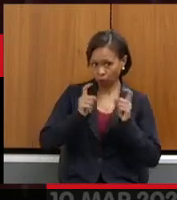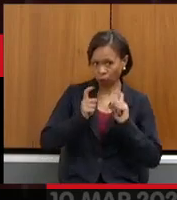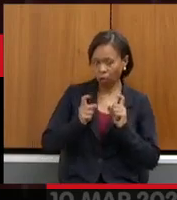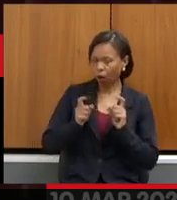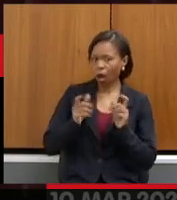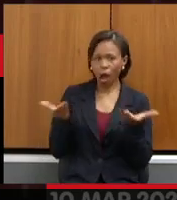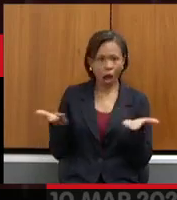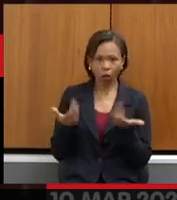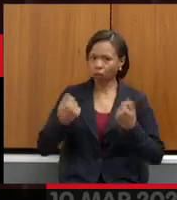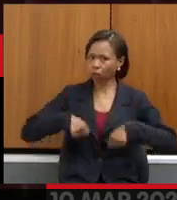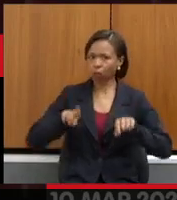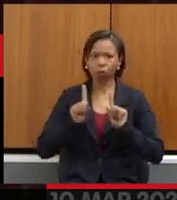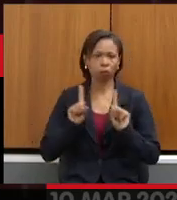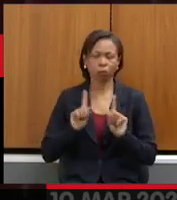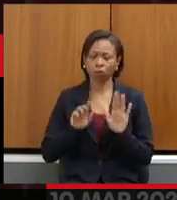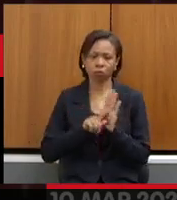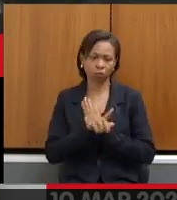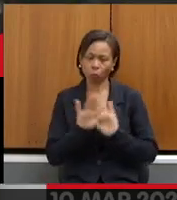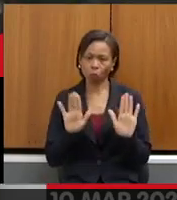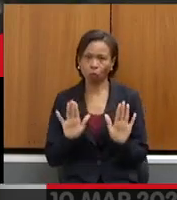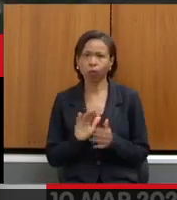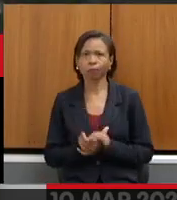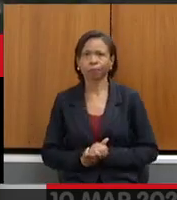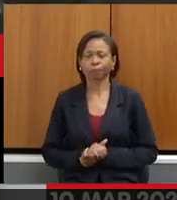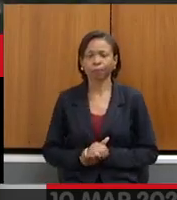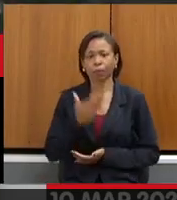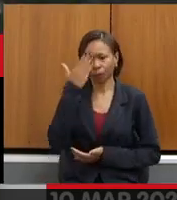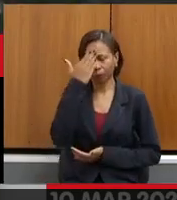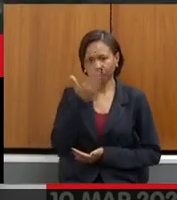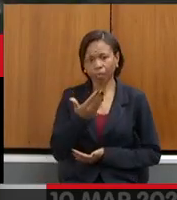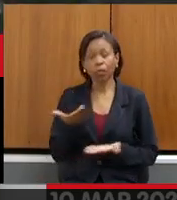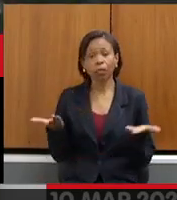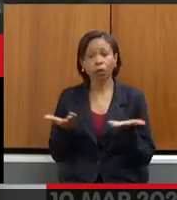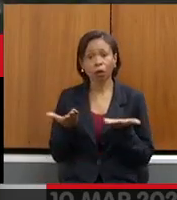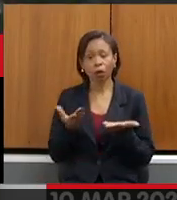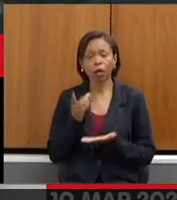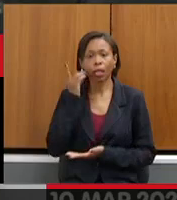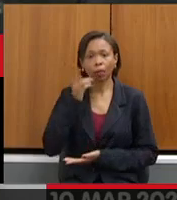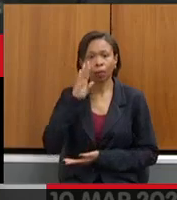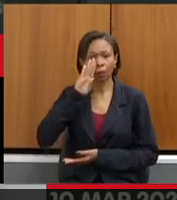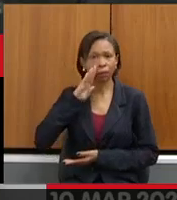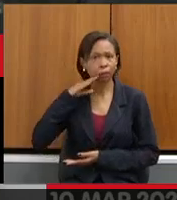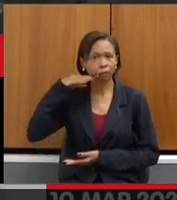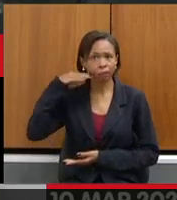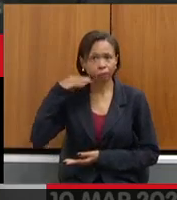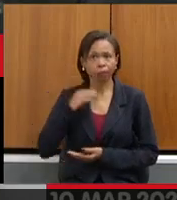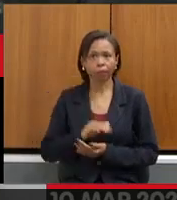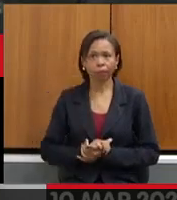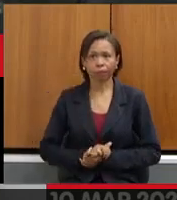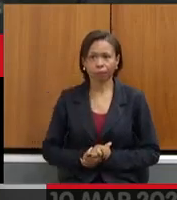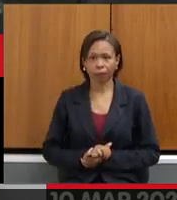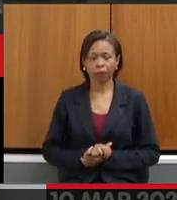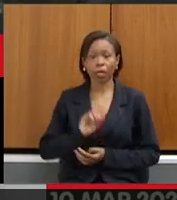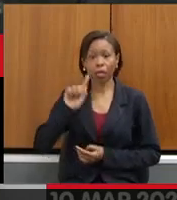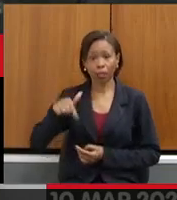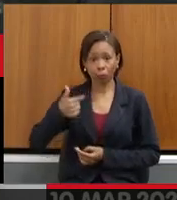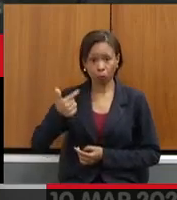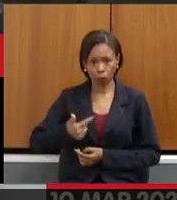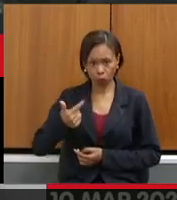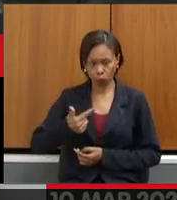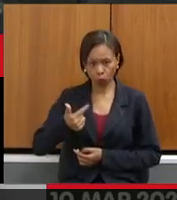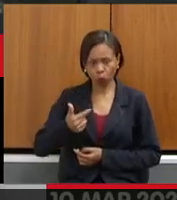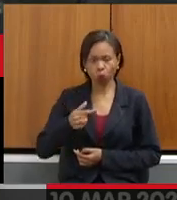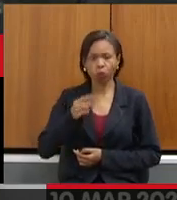do dessas nesse questionamento agora obrigado muito obrigado Vamos ouvir então a deputada Beatriz Cerqueira e em seguida